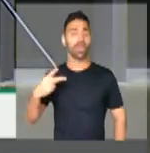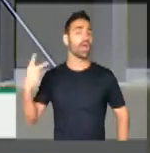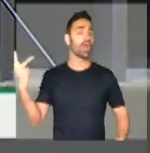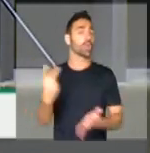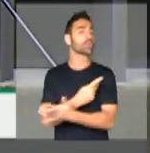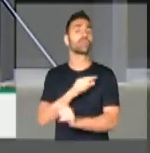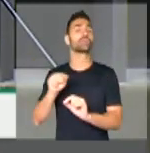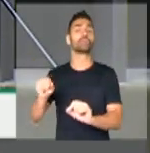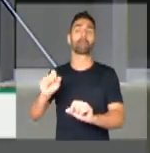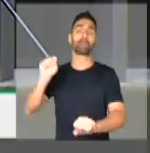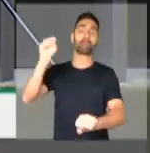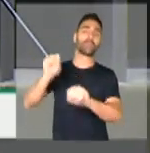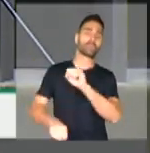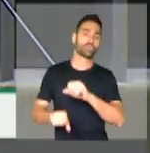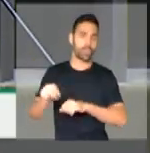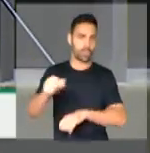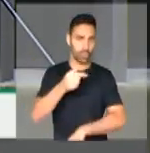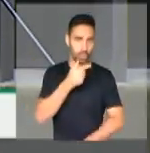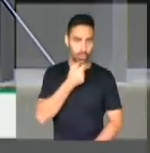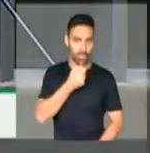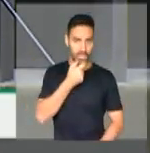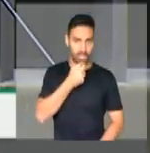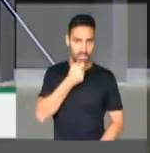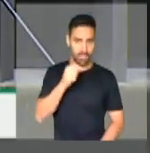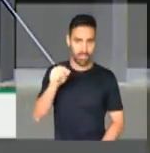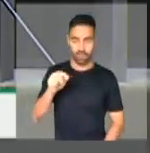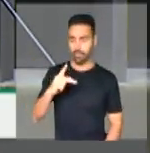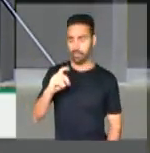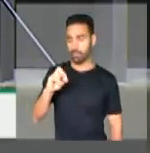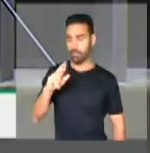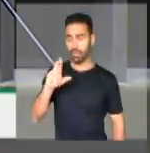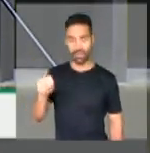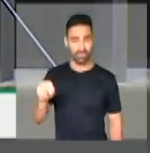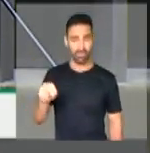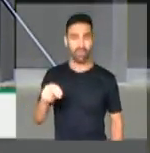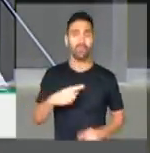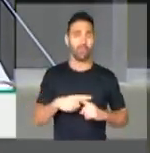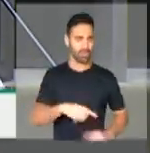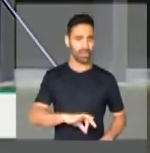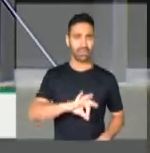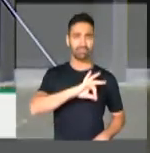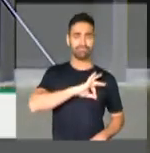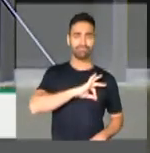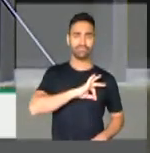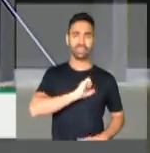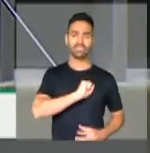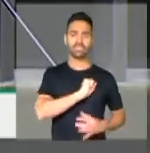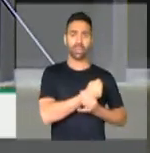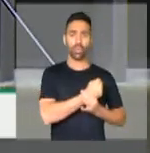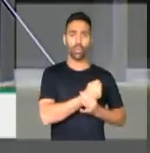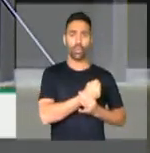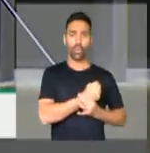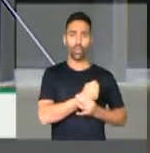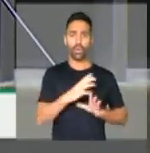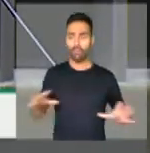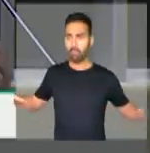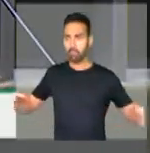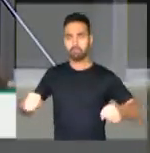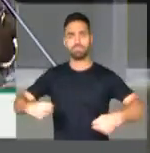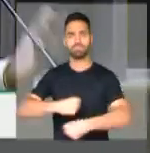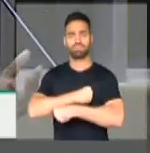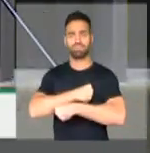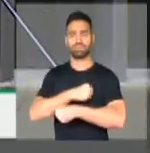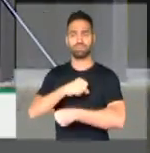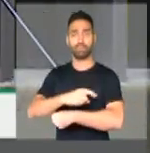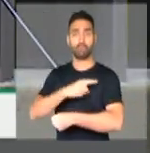assassinado Pedro Gonçalves com uma truculência jamais vista, na presença de muitas pessoas